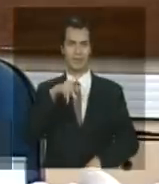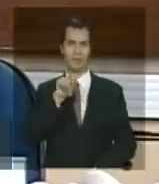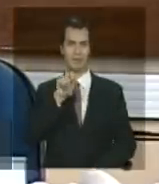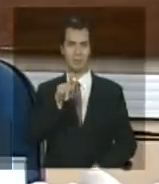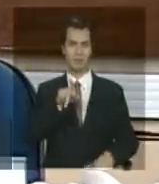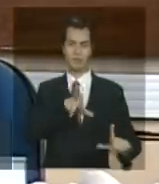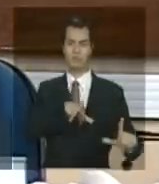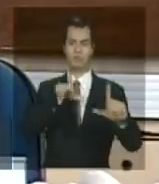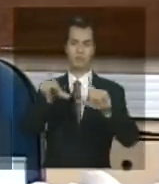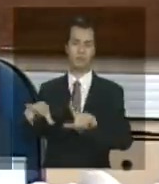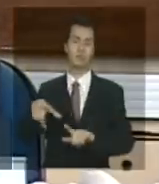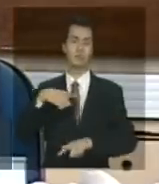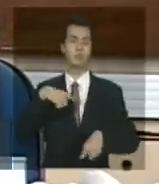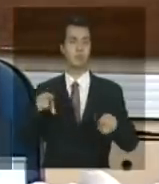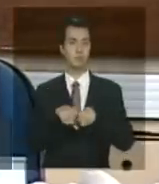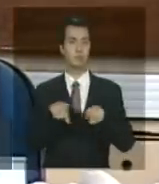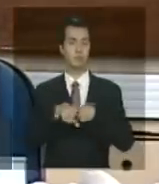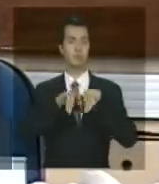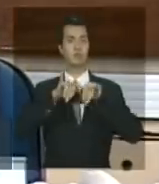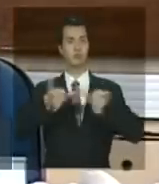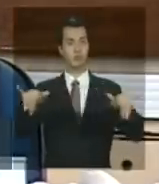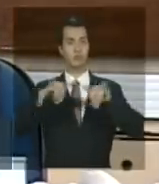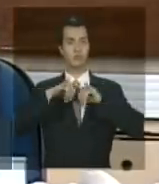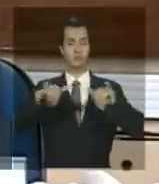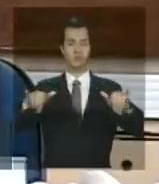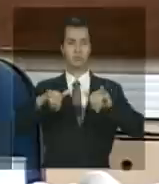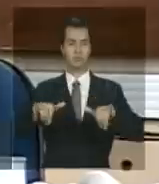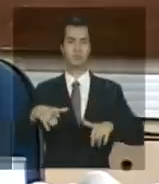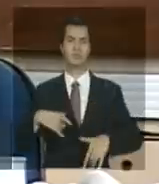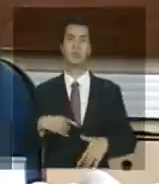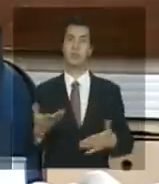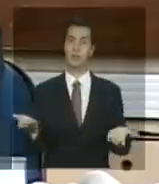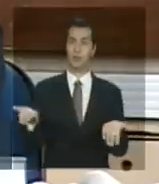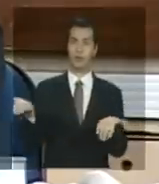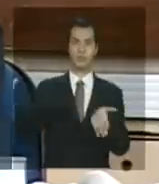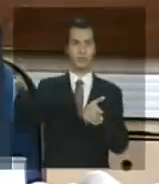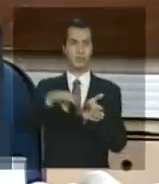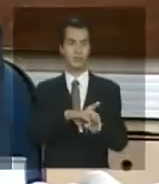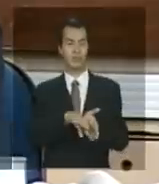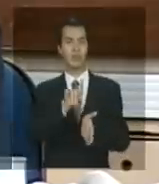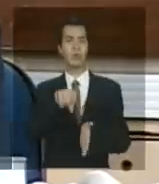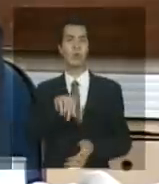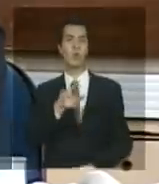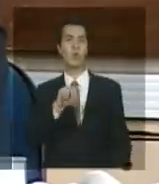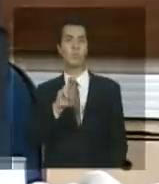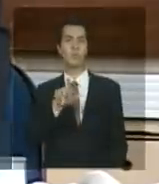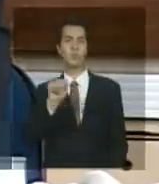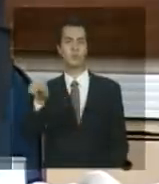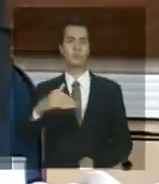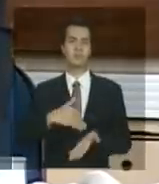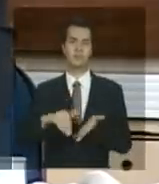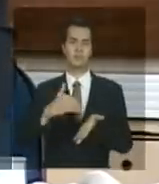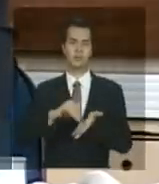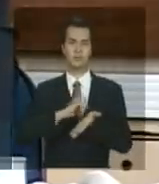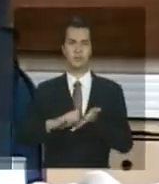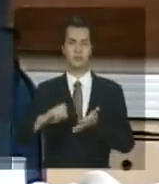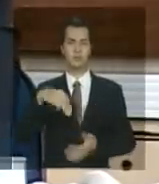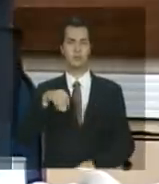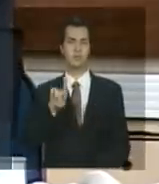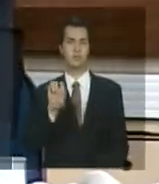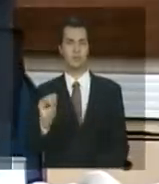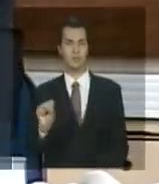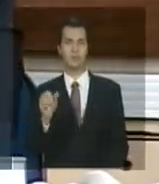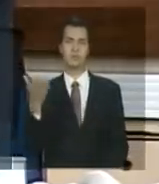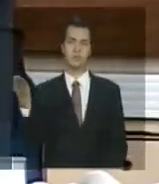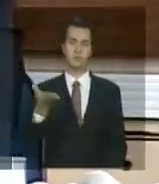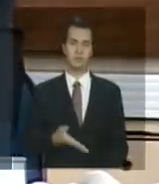de divulgação, chegando aqui, doutor Rômulo, secretário executivo do MDS, ele tem um